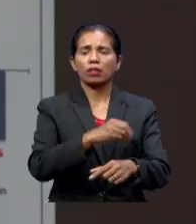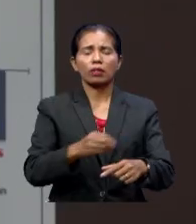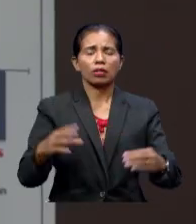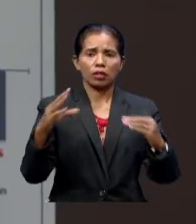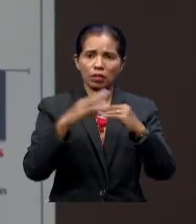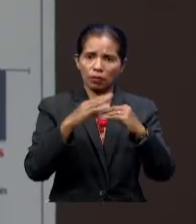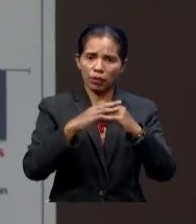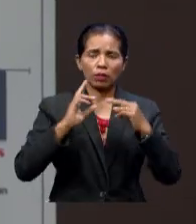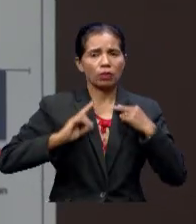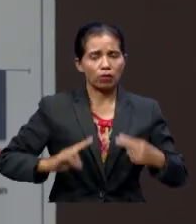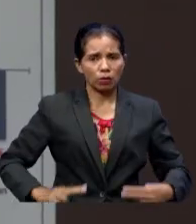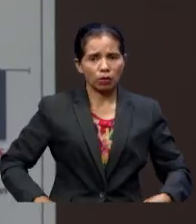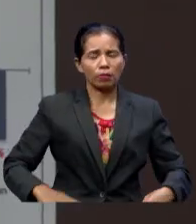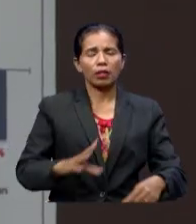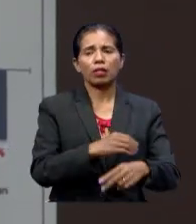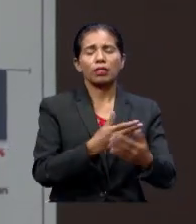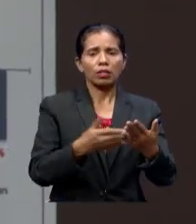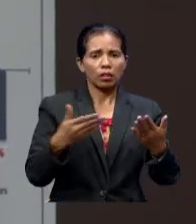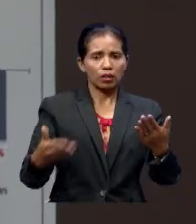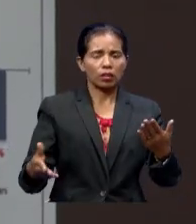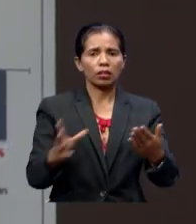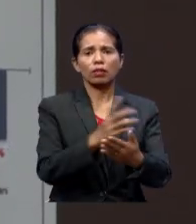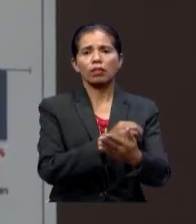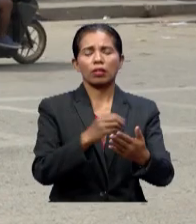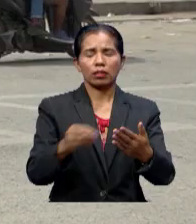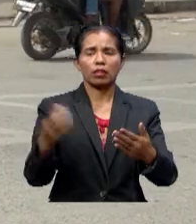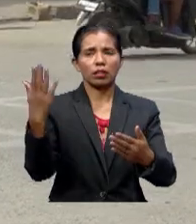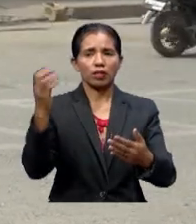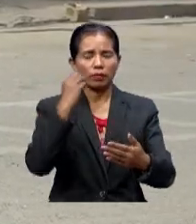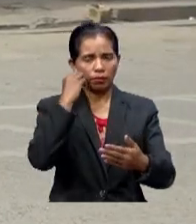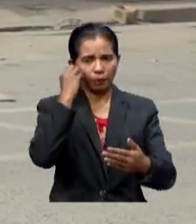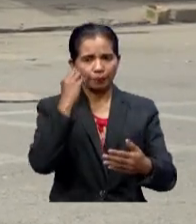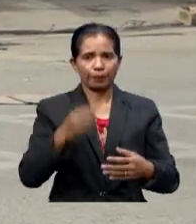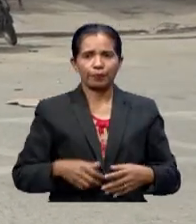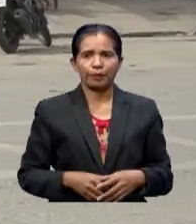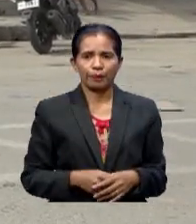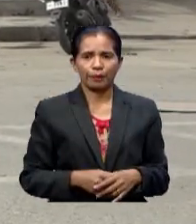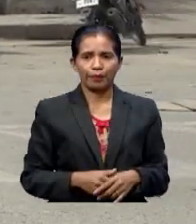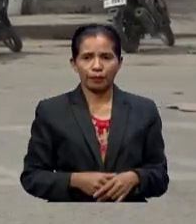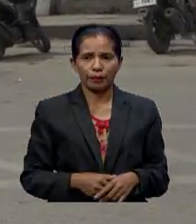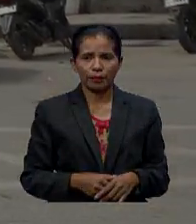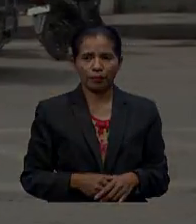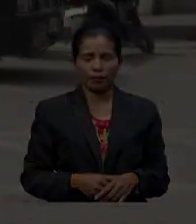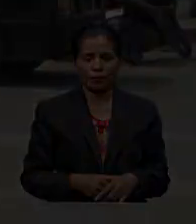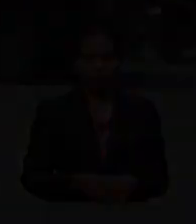sapato, equipamento no manutenção mobiliário, uma laran. Laura Xavier, Dilma Sujeiti, GMN.